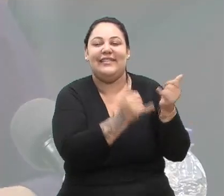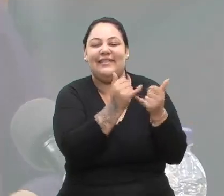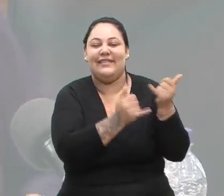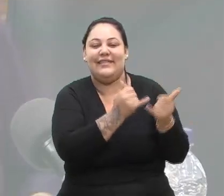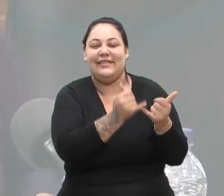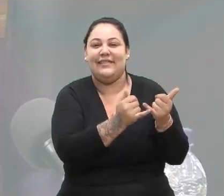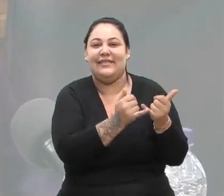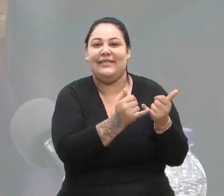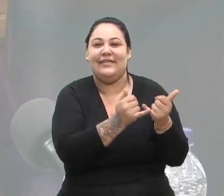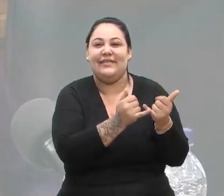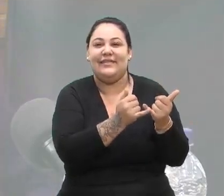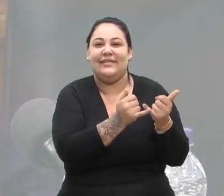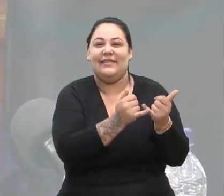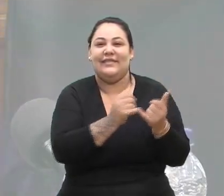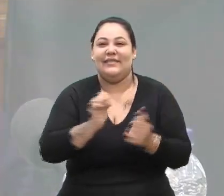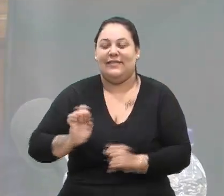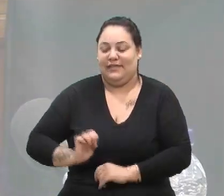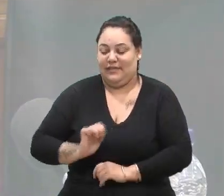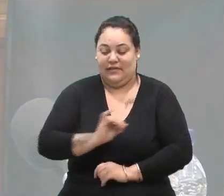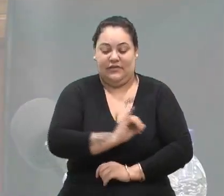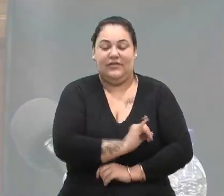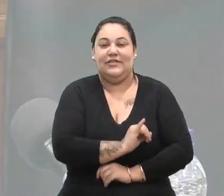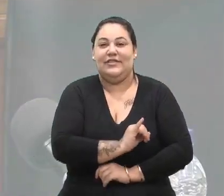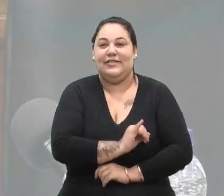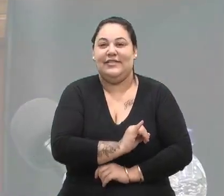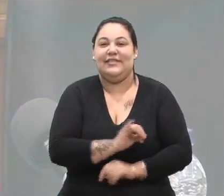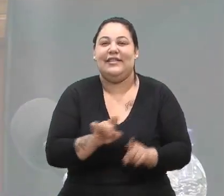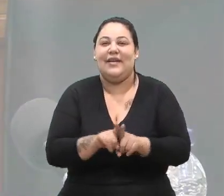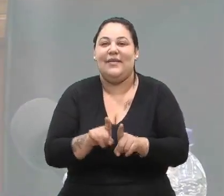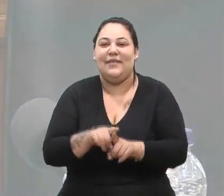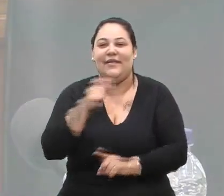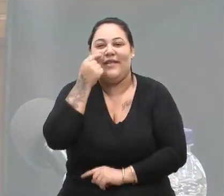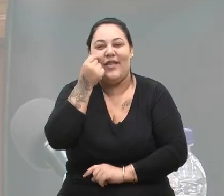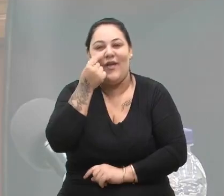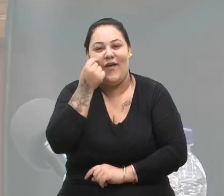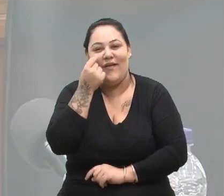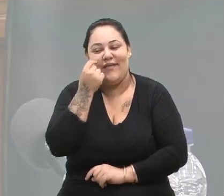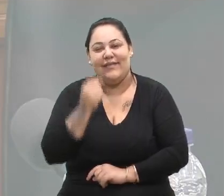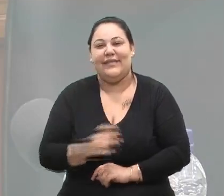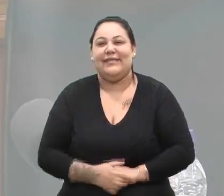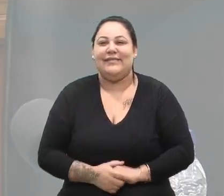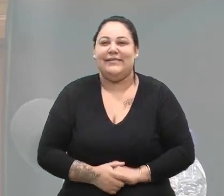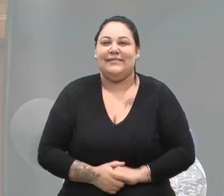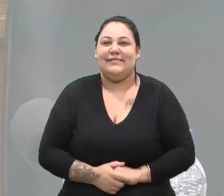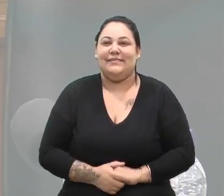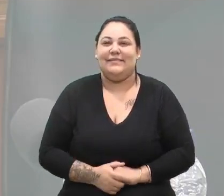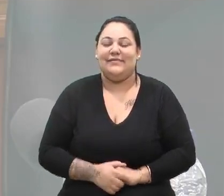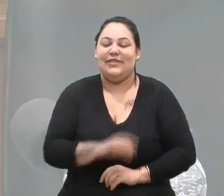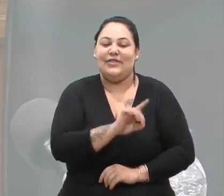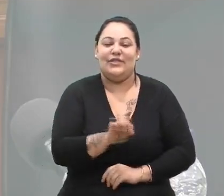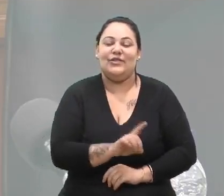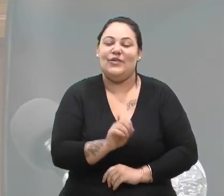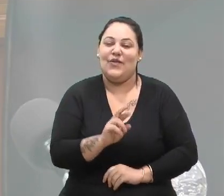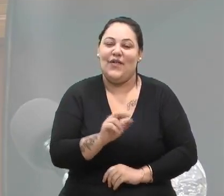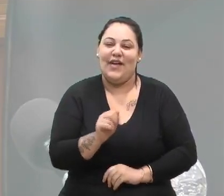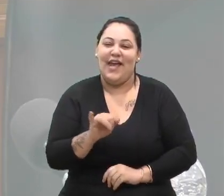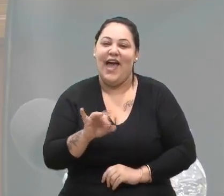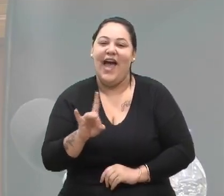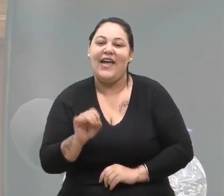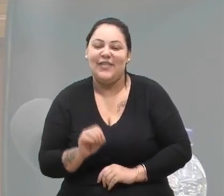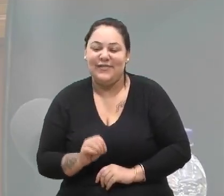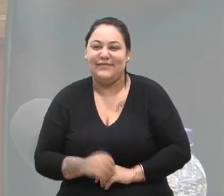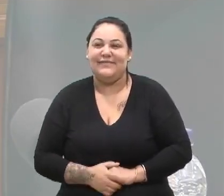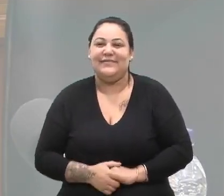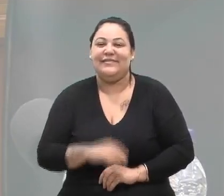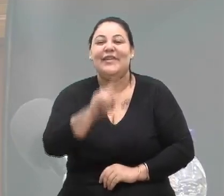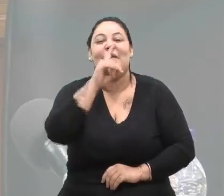Mas eu também vou cumprimentar a todos, o Eloy Frisso, ao Zoraido, seu pai.